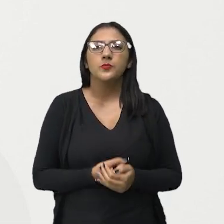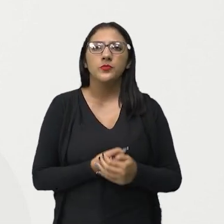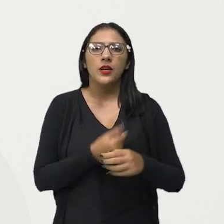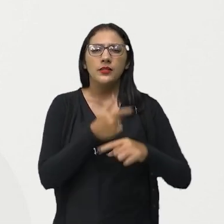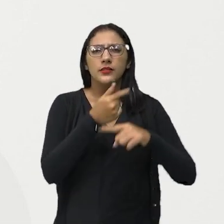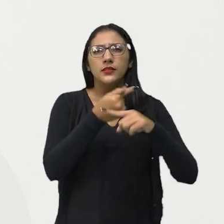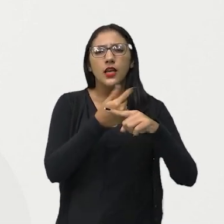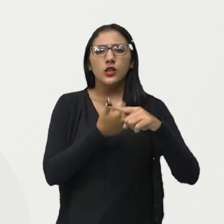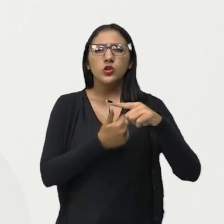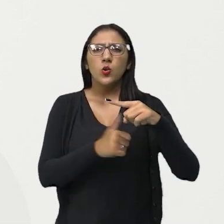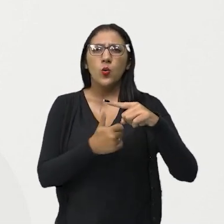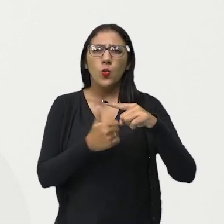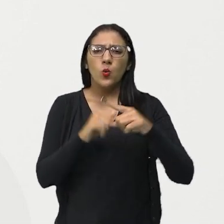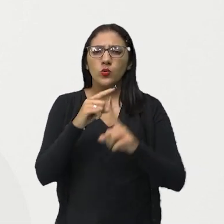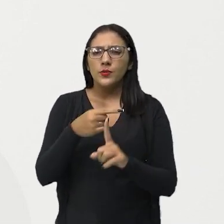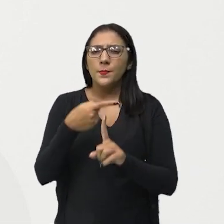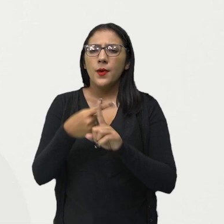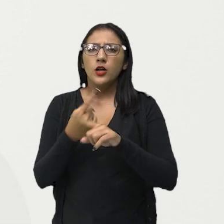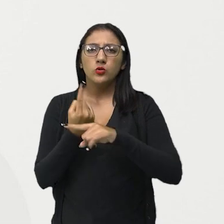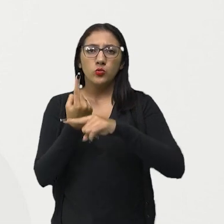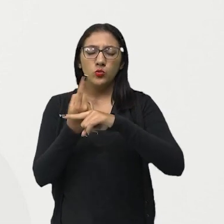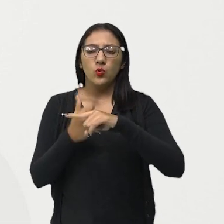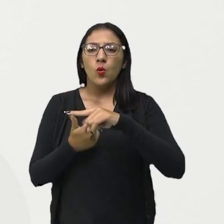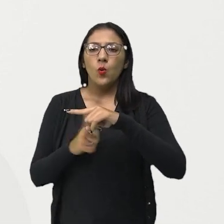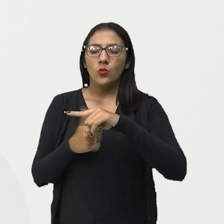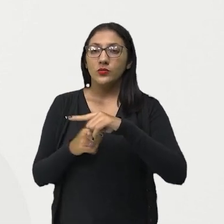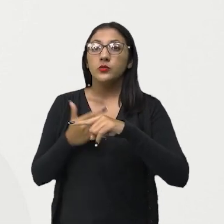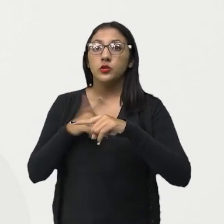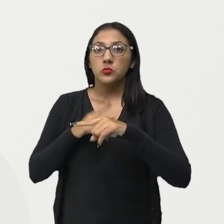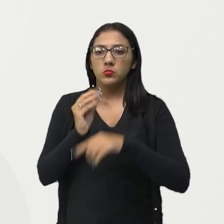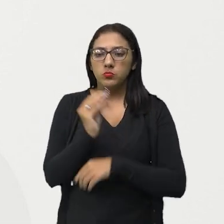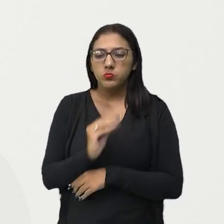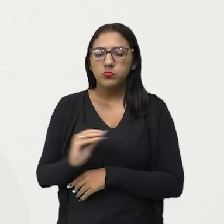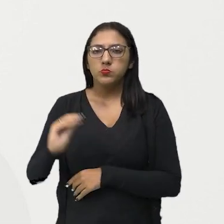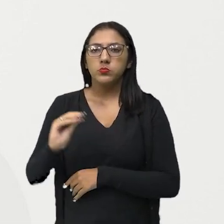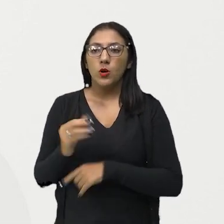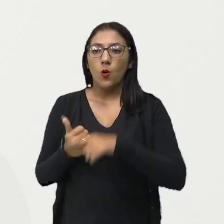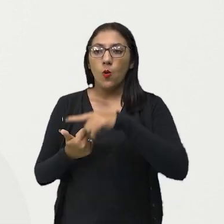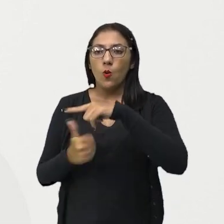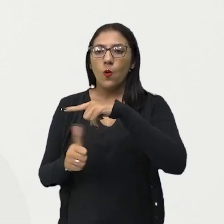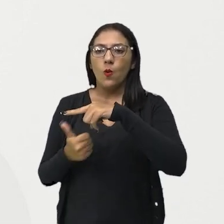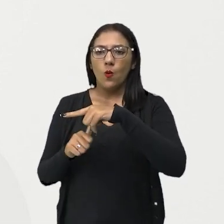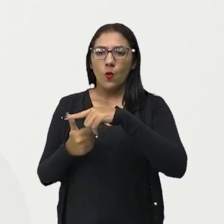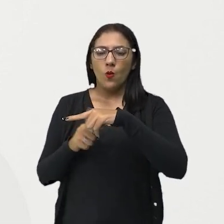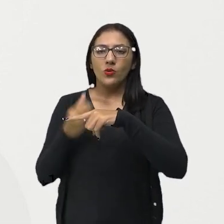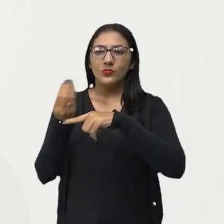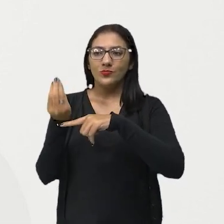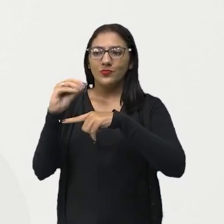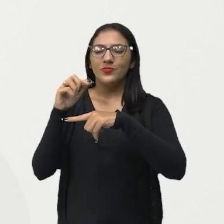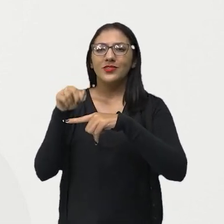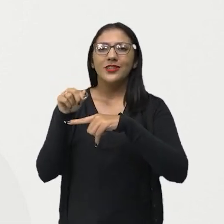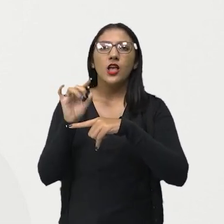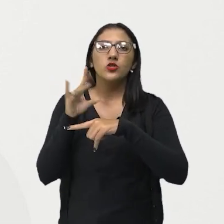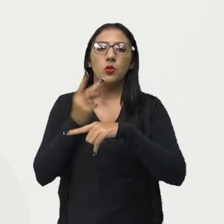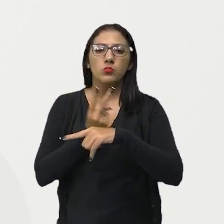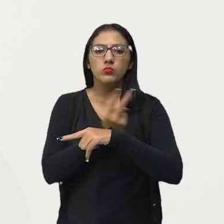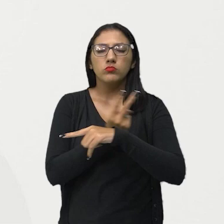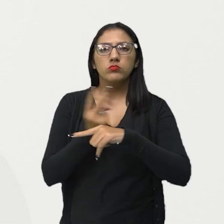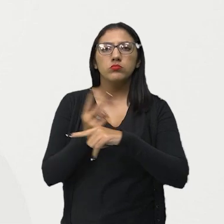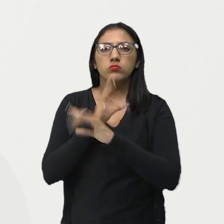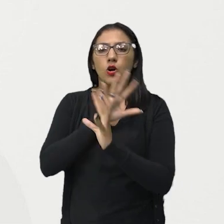a gente faz o mesmo procedimento. Repete o denominador e realiza aqui a soma